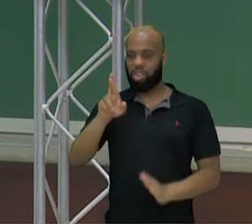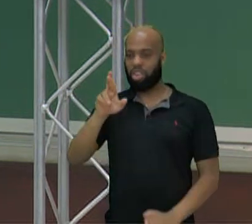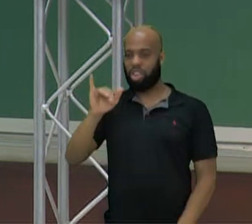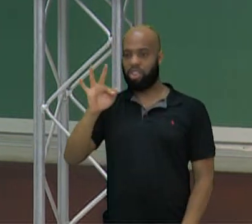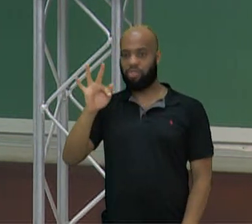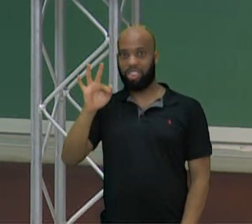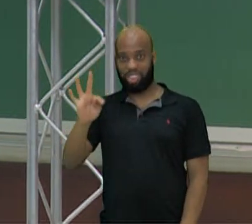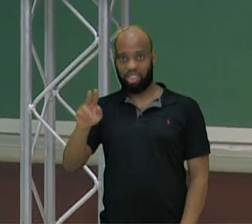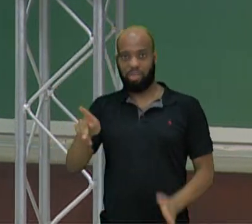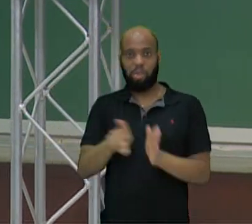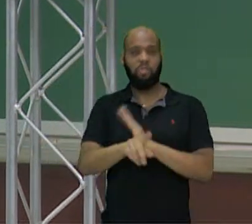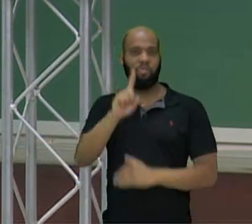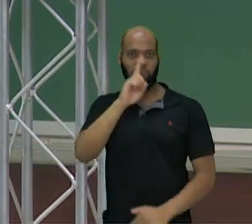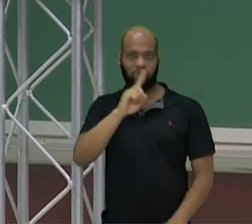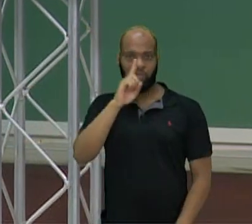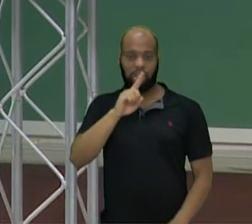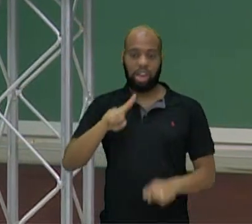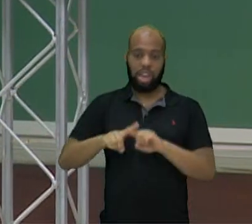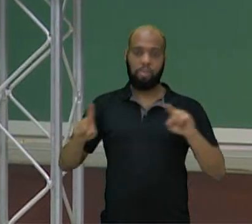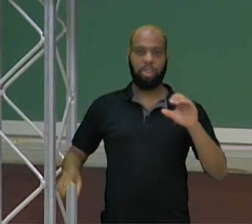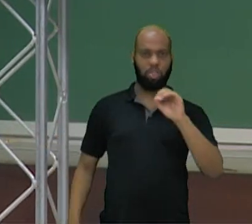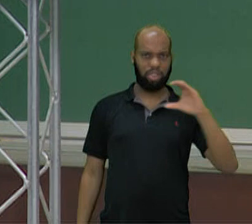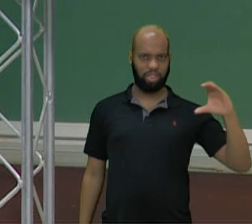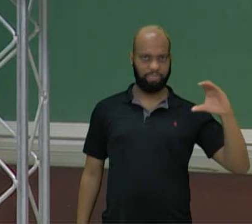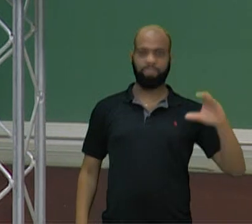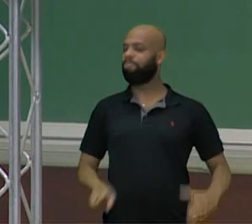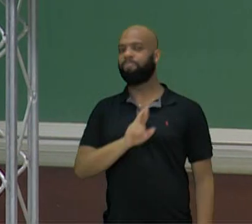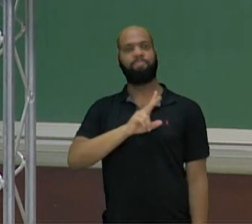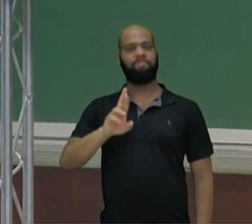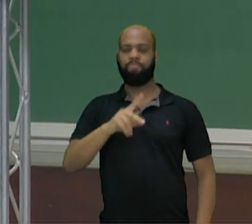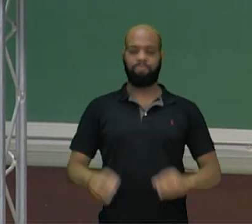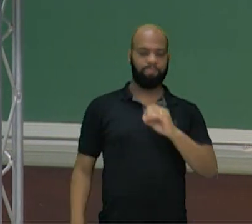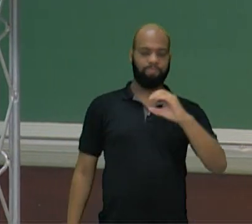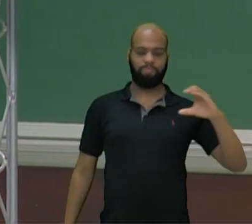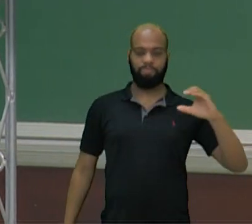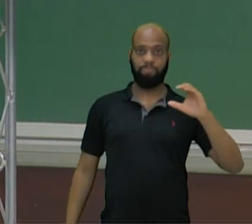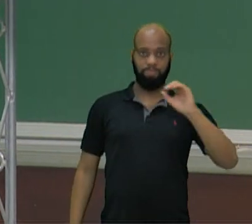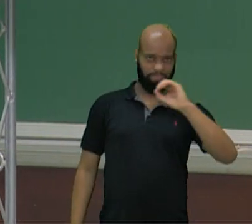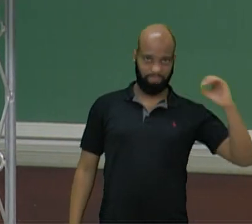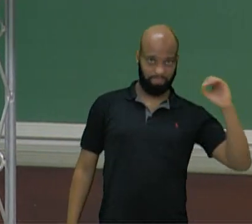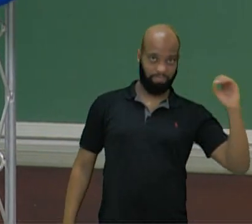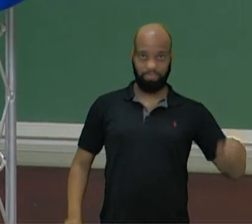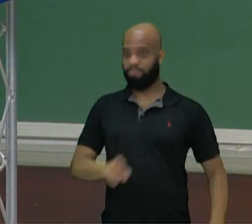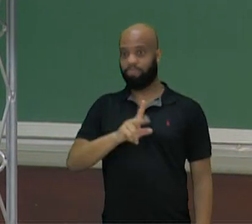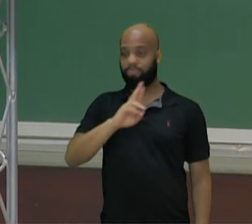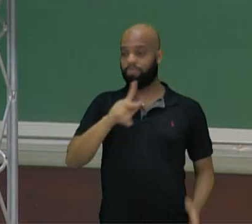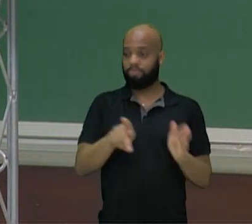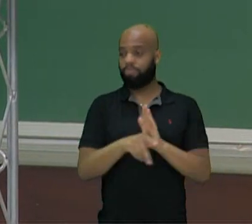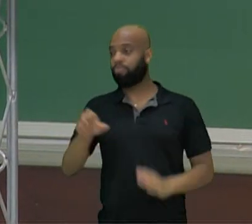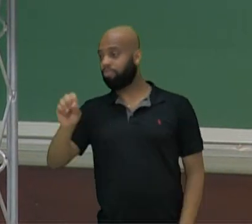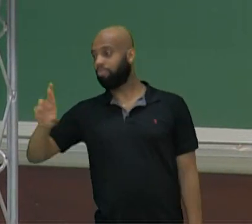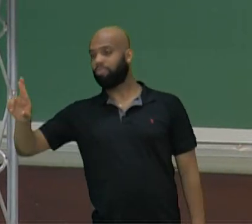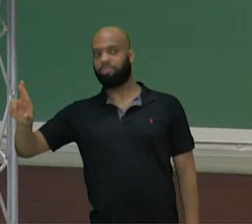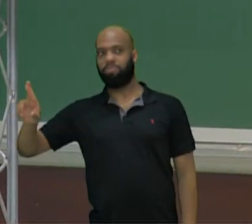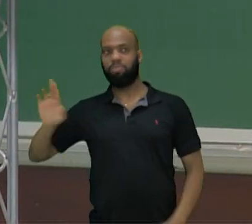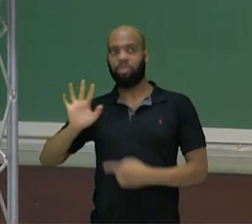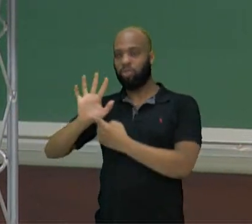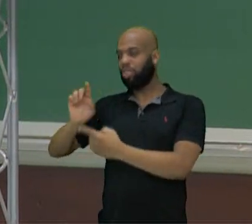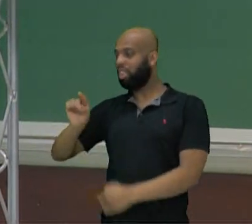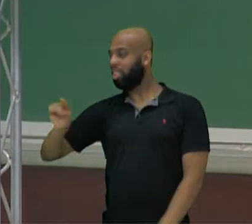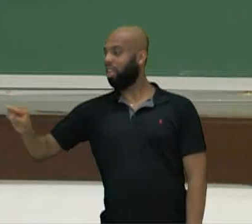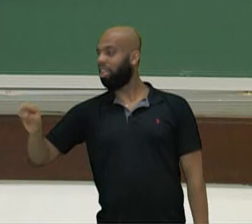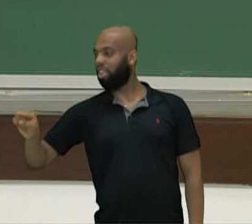perfeito. Na porção ocidental, não está no oeste. Ele está aqui, ó, o falhamentão que a gente mostrou